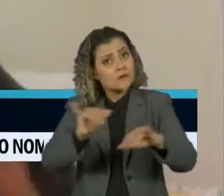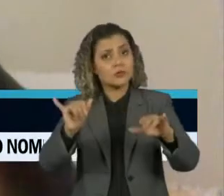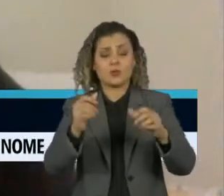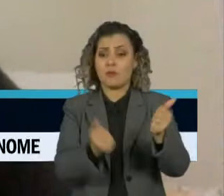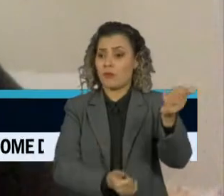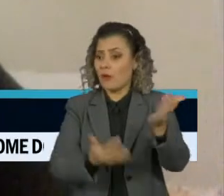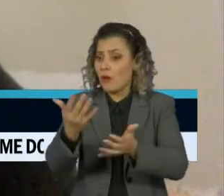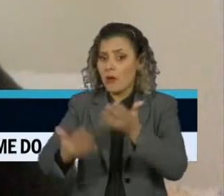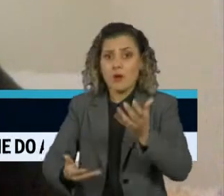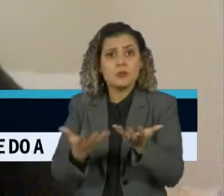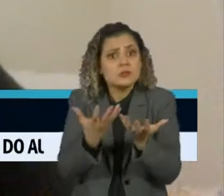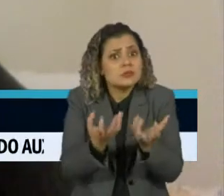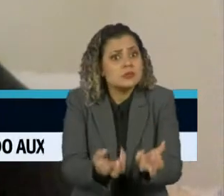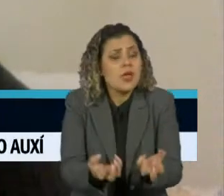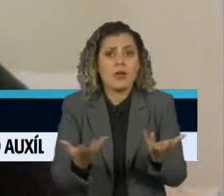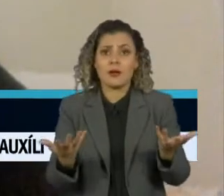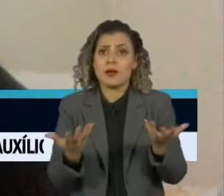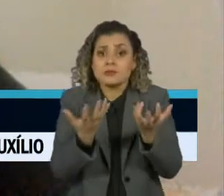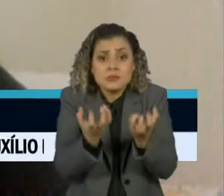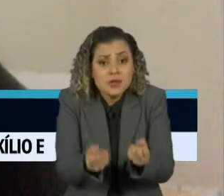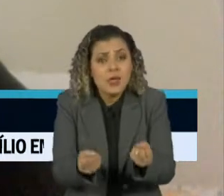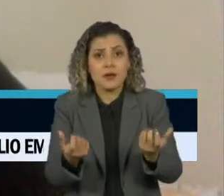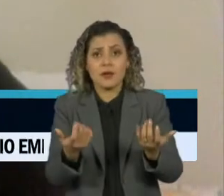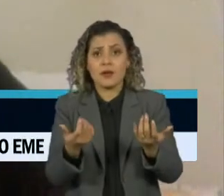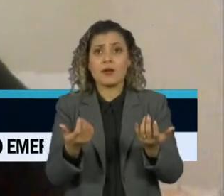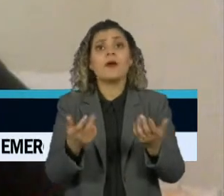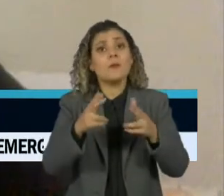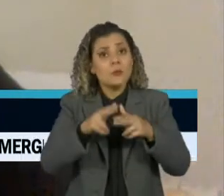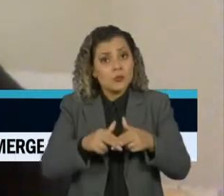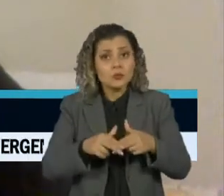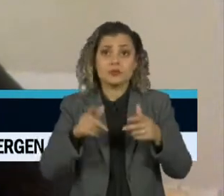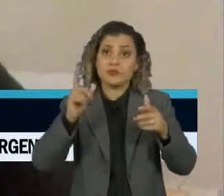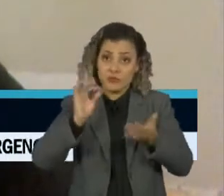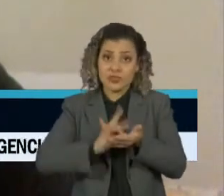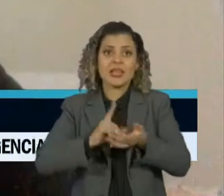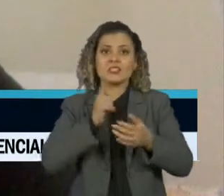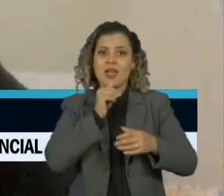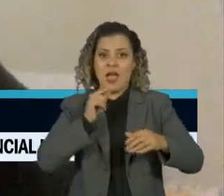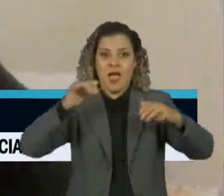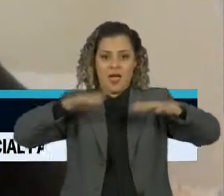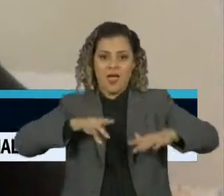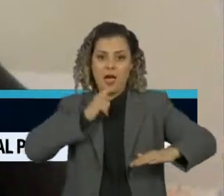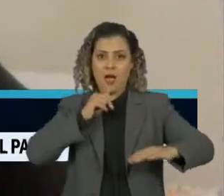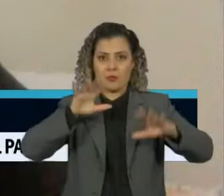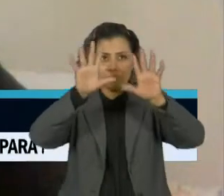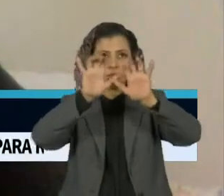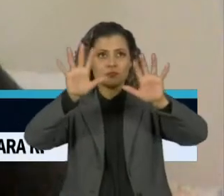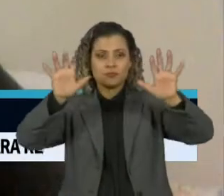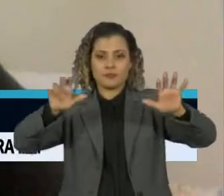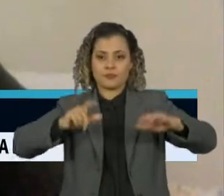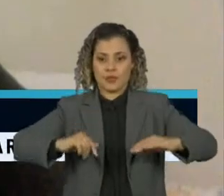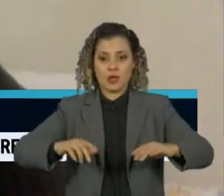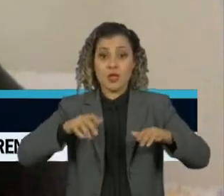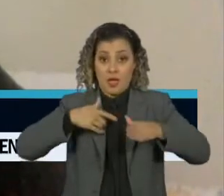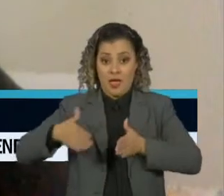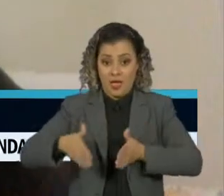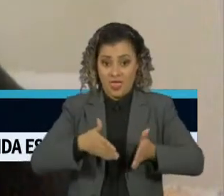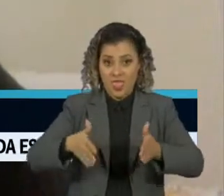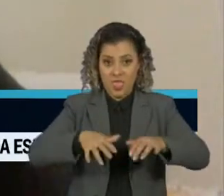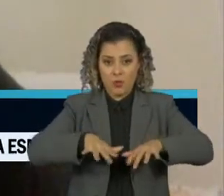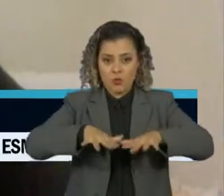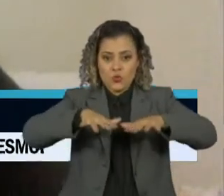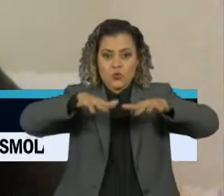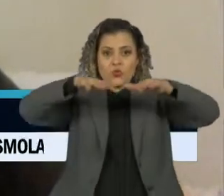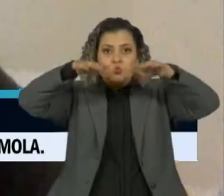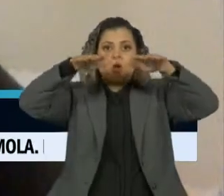no pantanal significa seco né então eles voadores fracos trás e menos umidade e portanto a vegetação fica muito